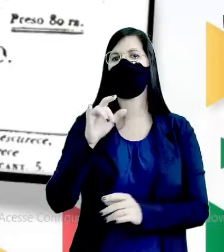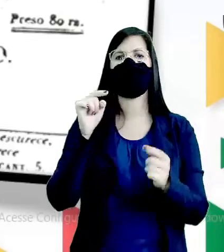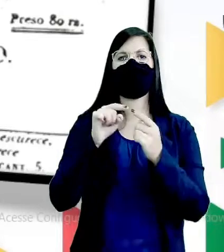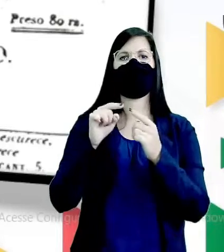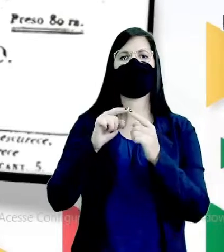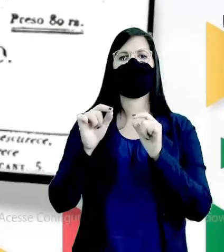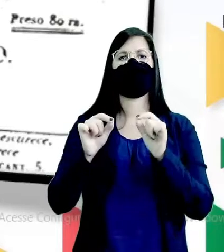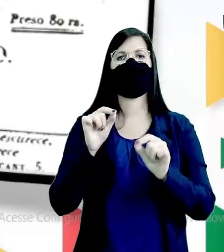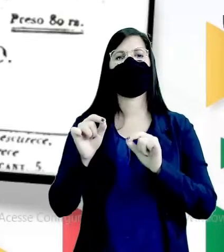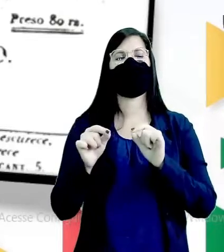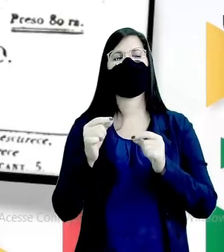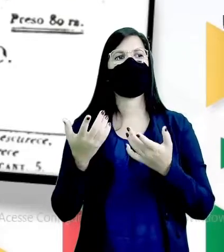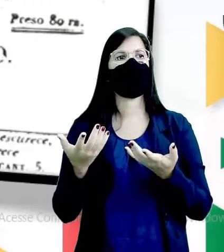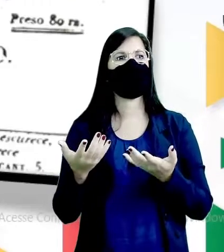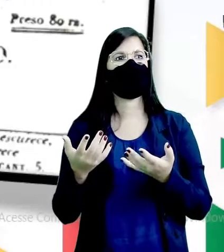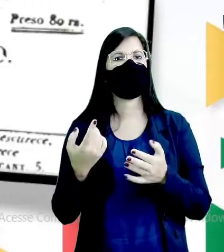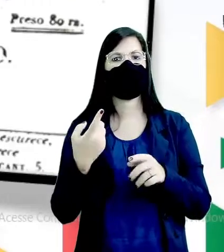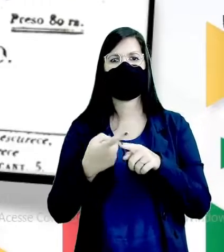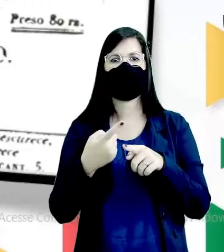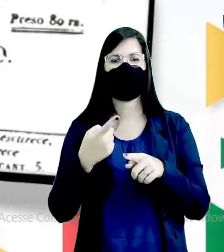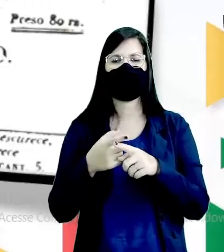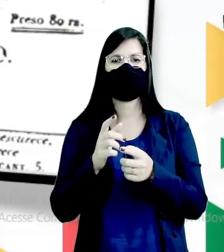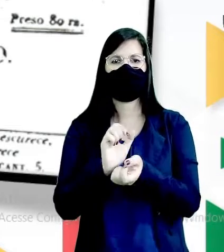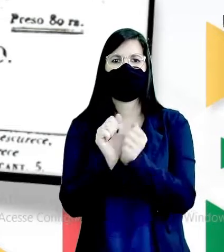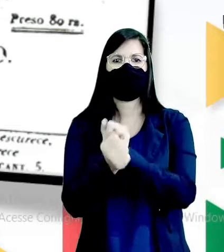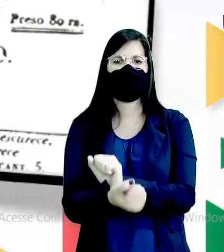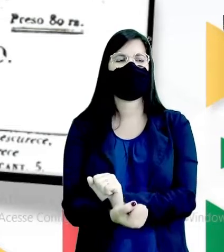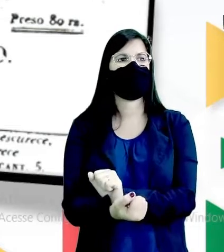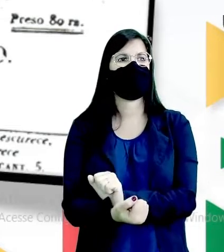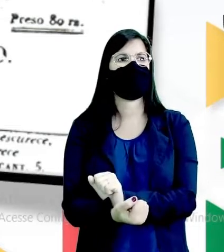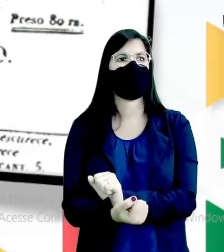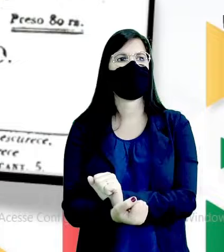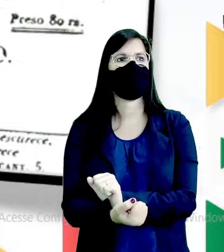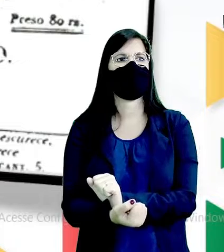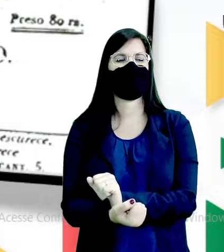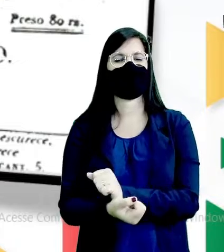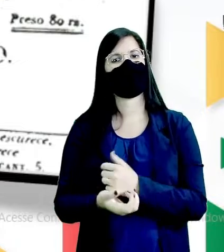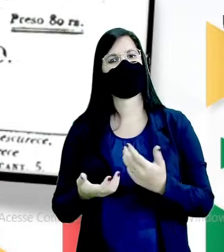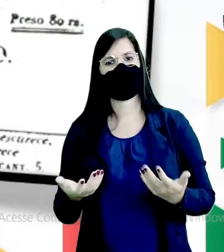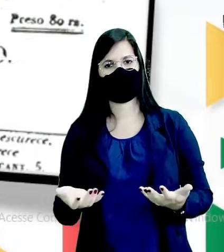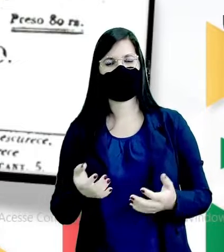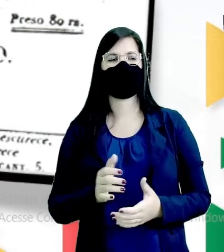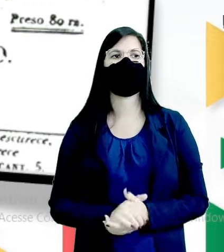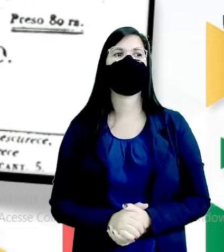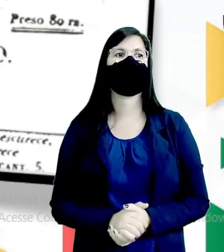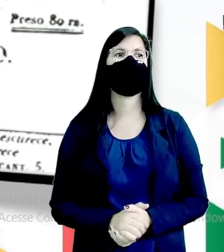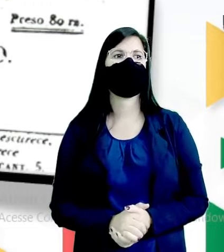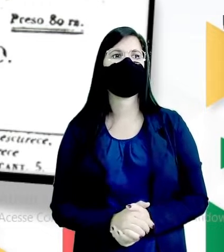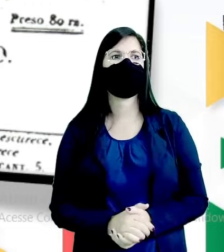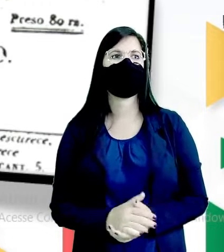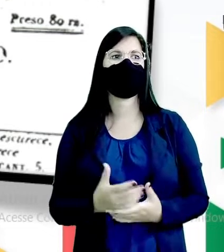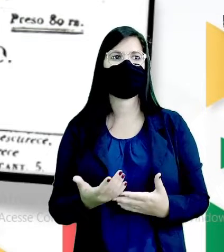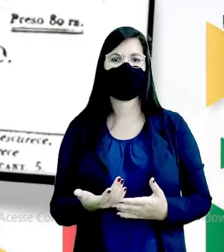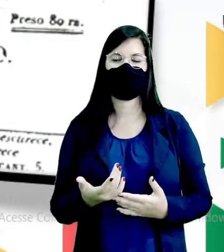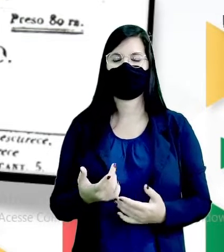Por que que ele está aí amarrado? Eu gostaria, mais adentro, ainda volto nesta tecla. Revolucionário.